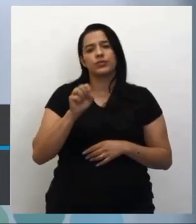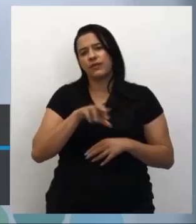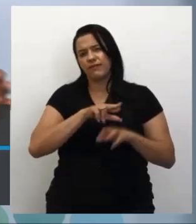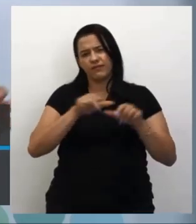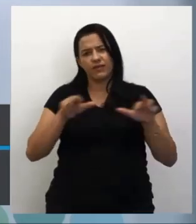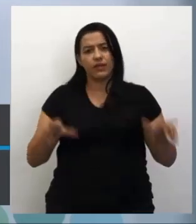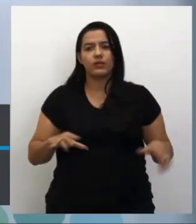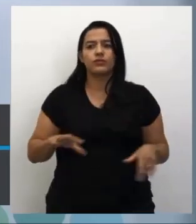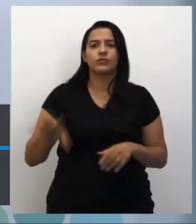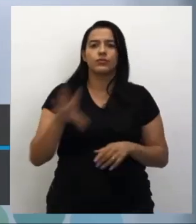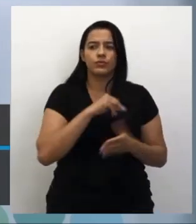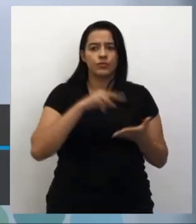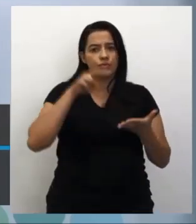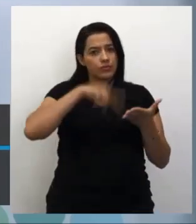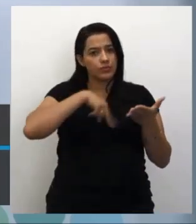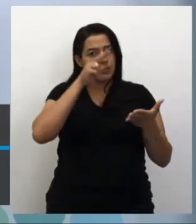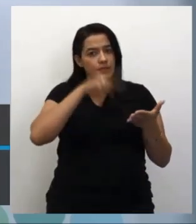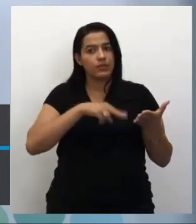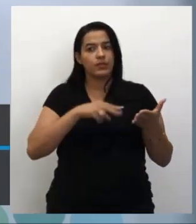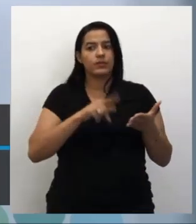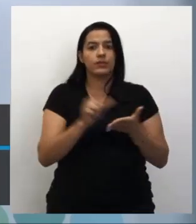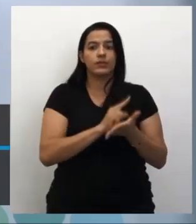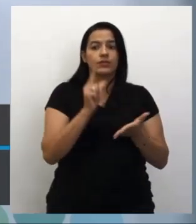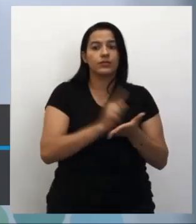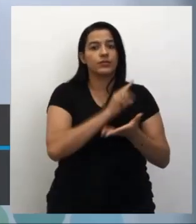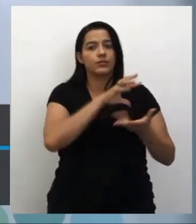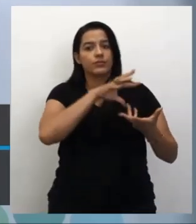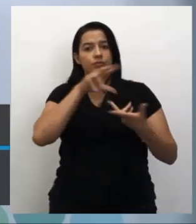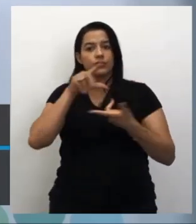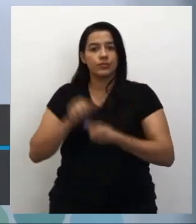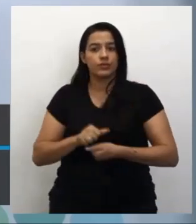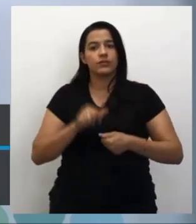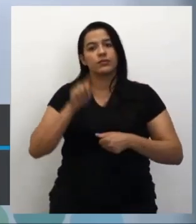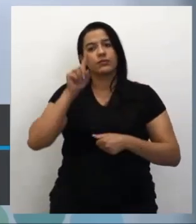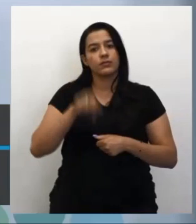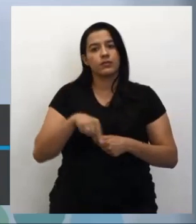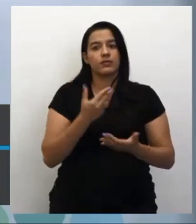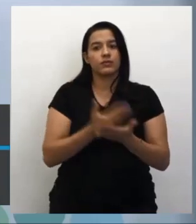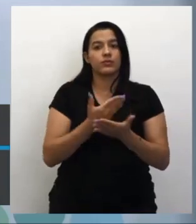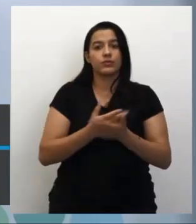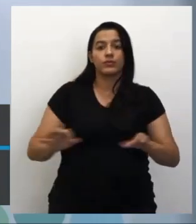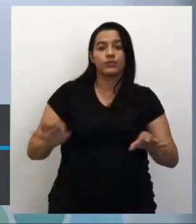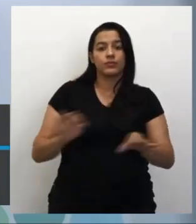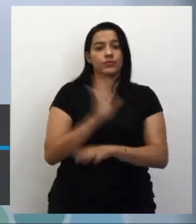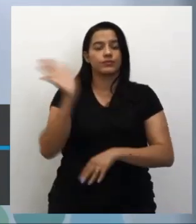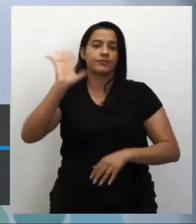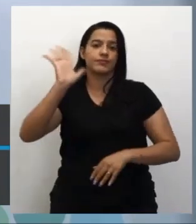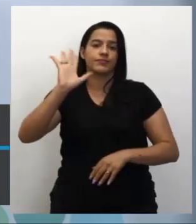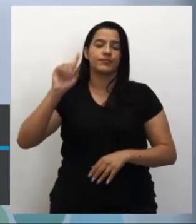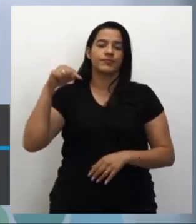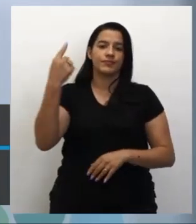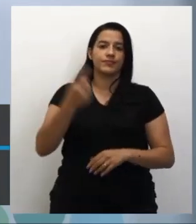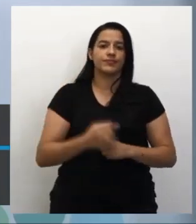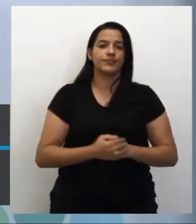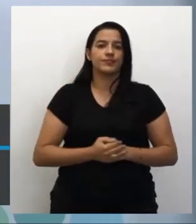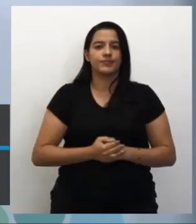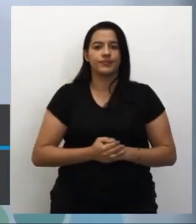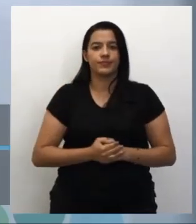leia tudo o que for possível, inclusive da literatura mundial. E é isto por hoje. Um grande abraço, tchau, tchau. Valeu!